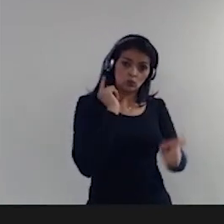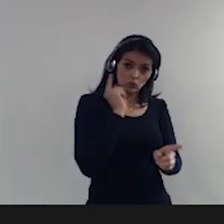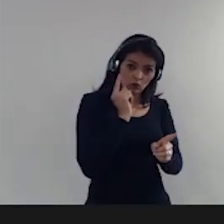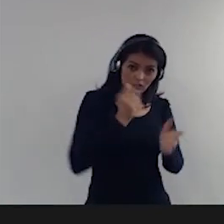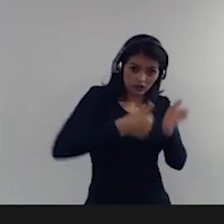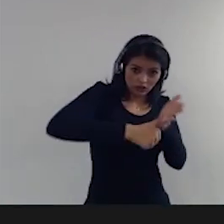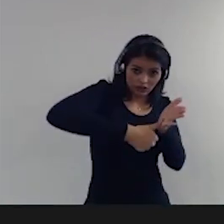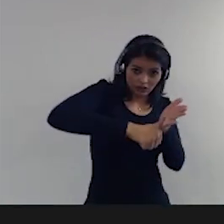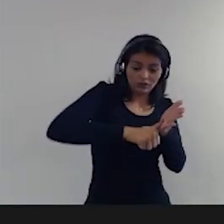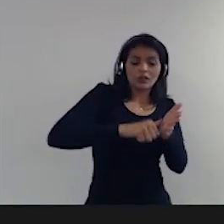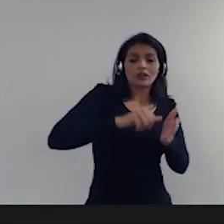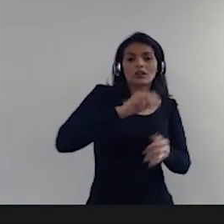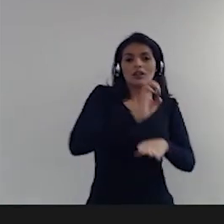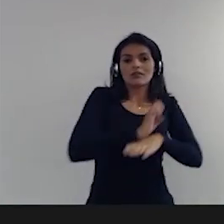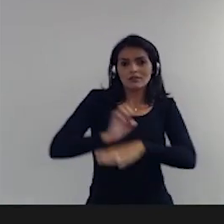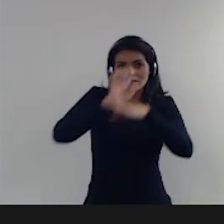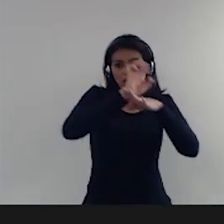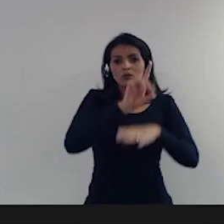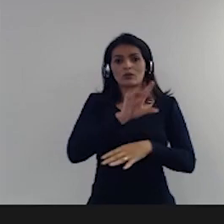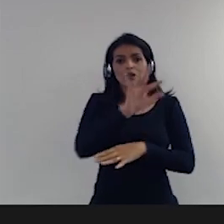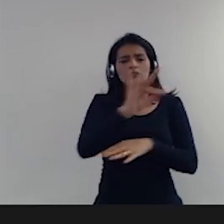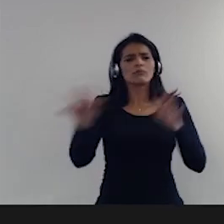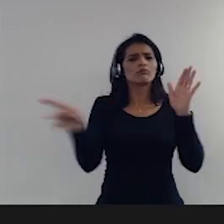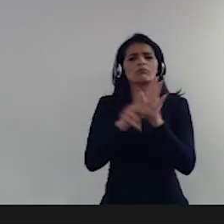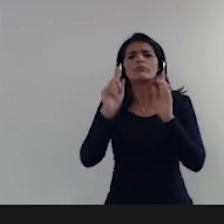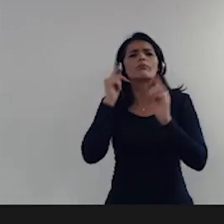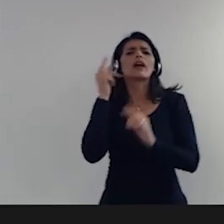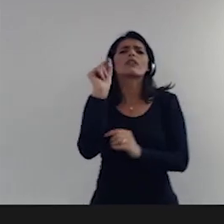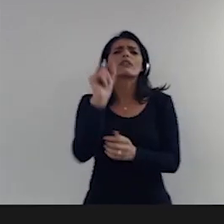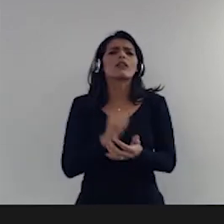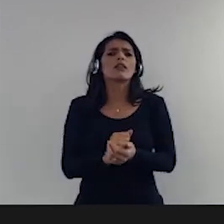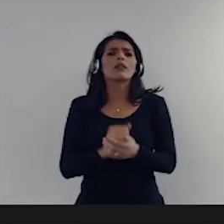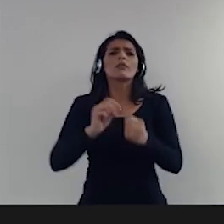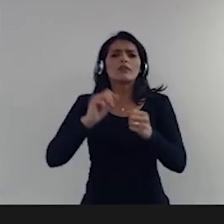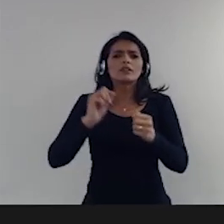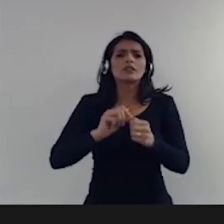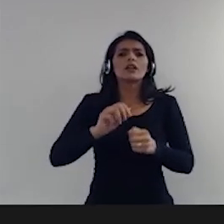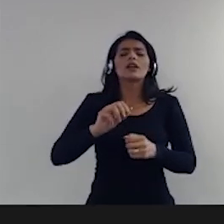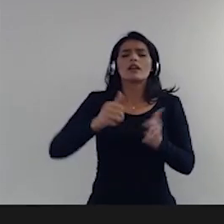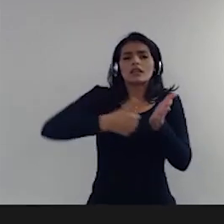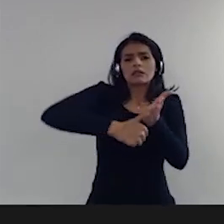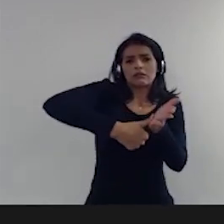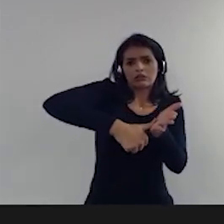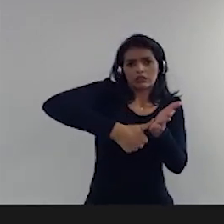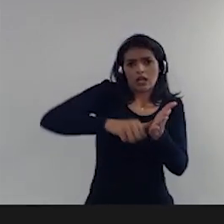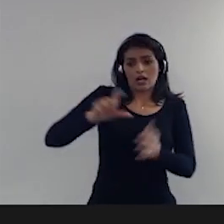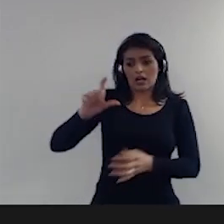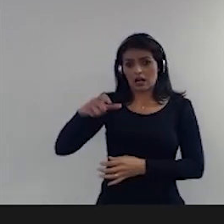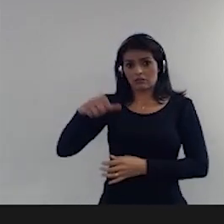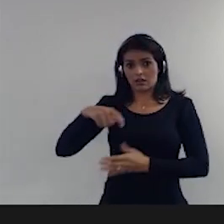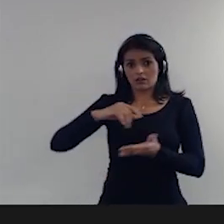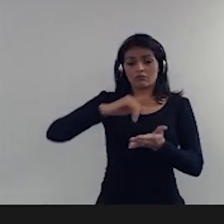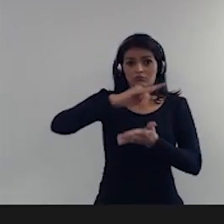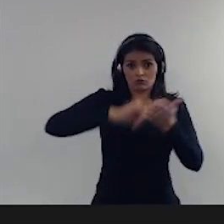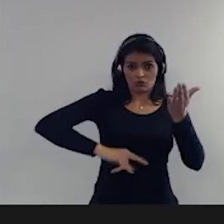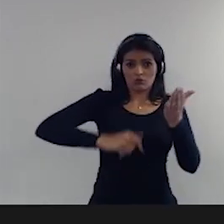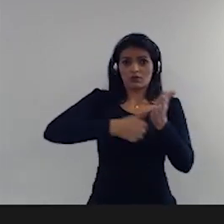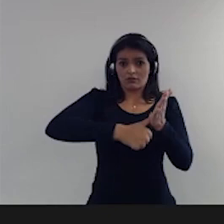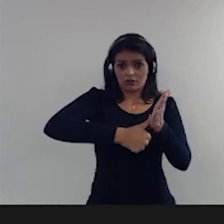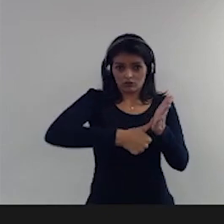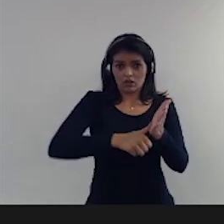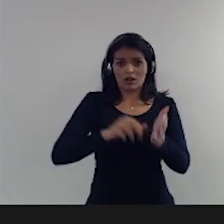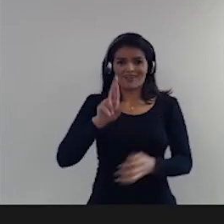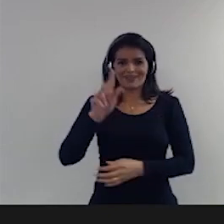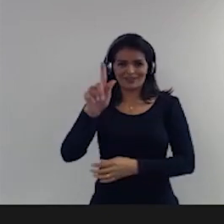dos estados, do Distrito Federal, para fins exclusivos de emissão de registro geral de identidade. O que ocorre? Nesse momento, nós